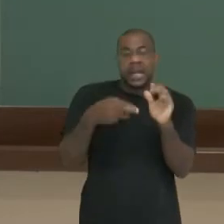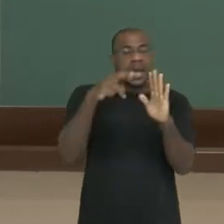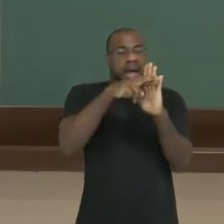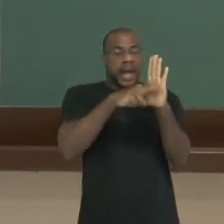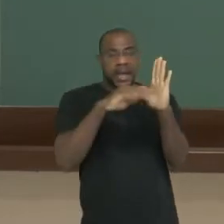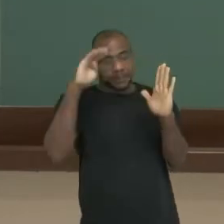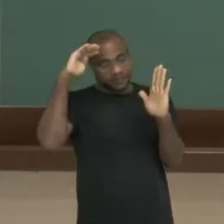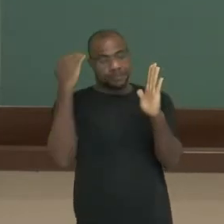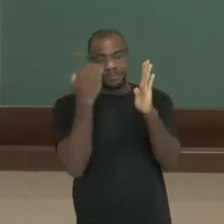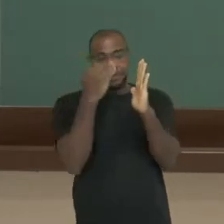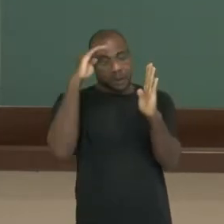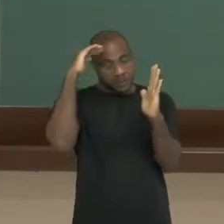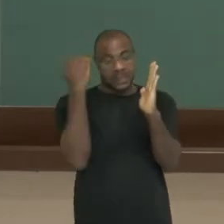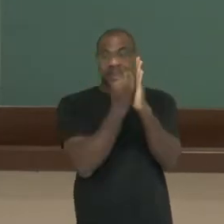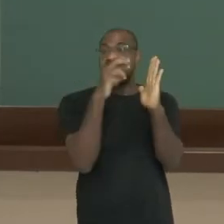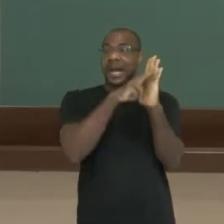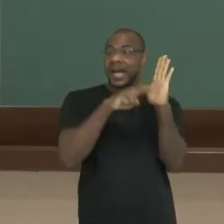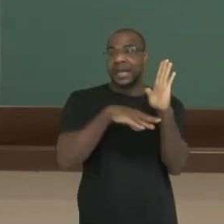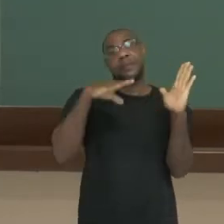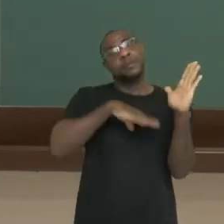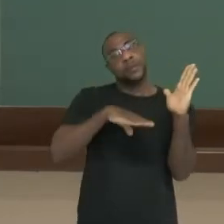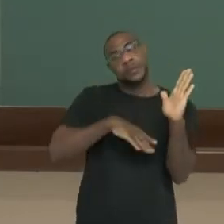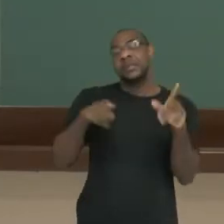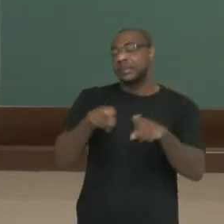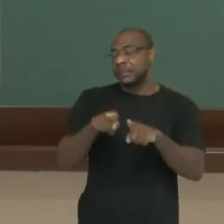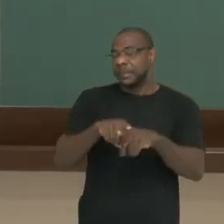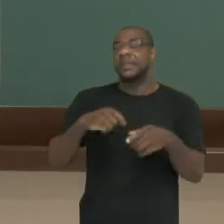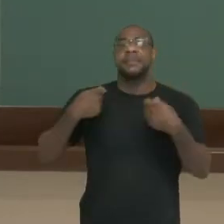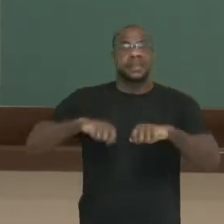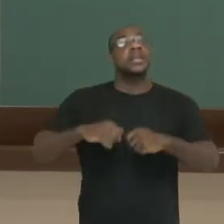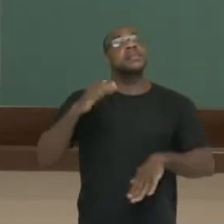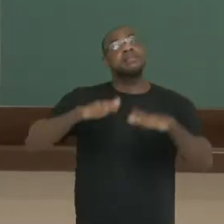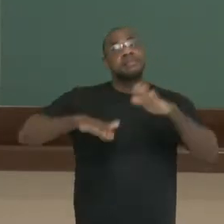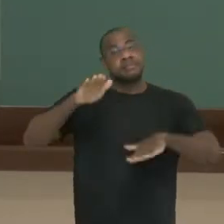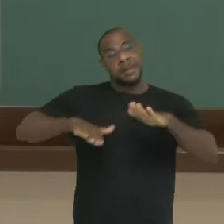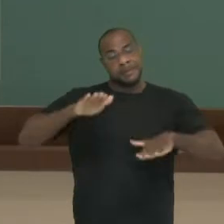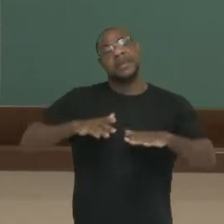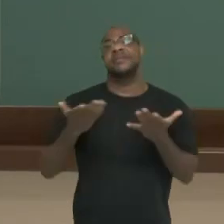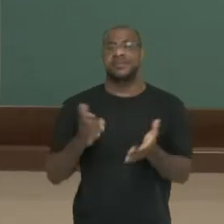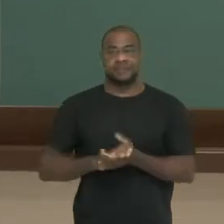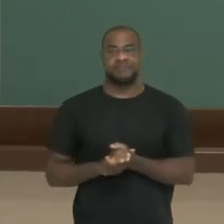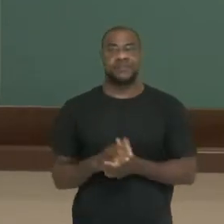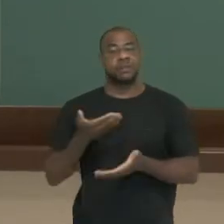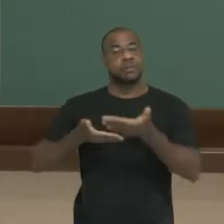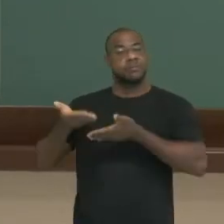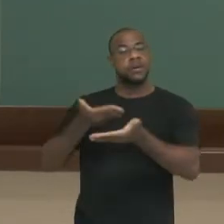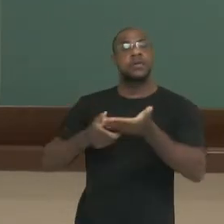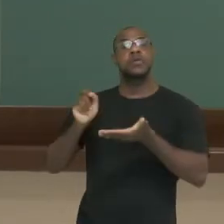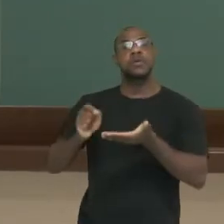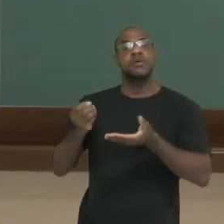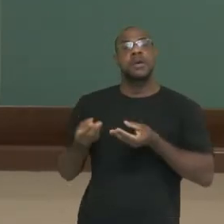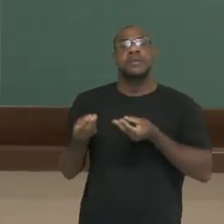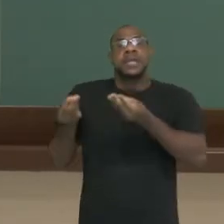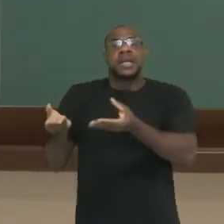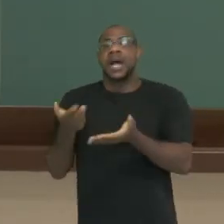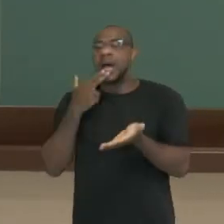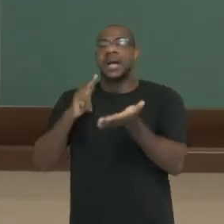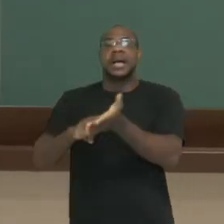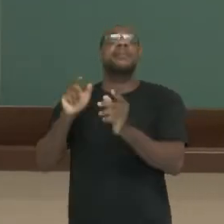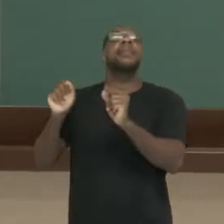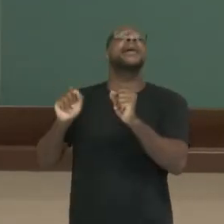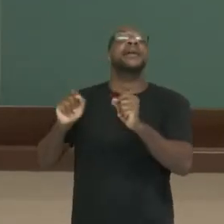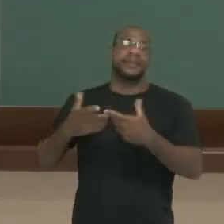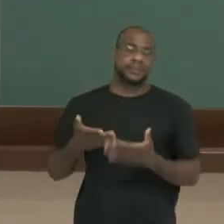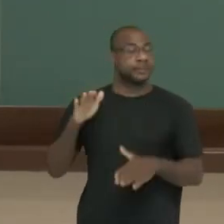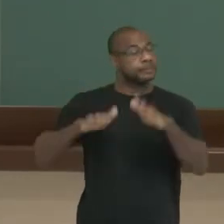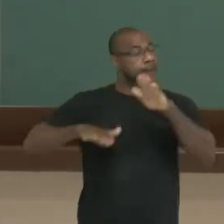padrão da língua portuguesa. Então vai depender do nosso interlocutor, com quem a gente está interagindo no momento de selecionar as palavras que